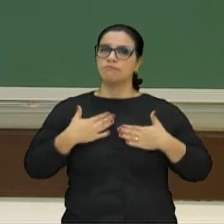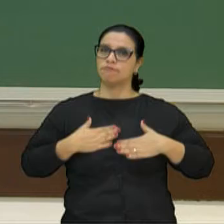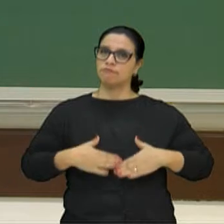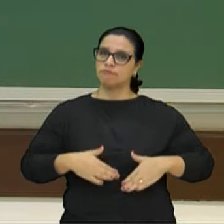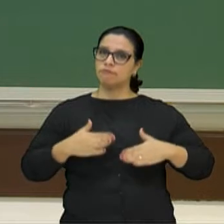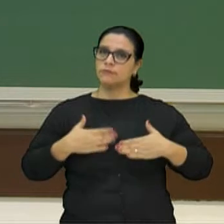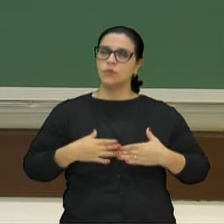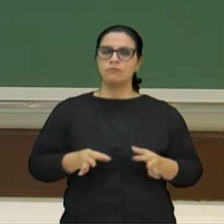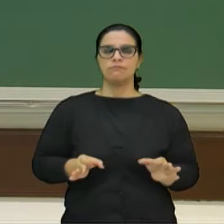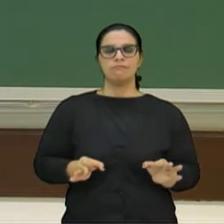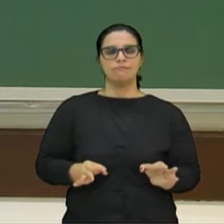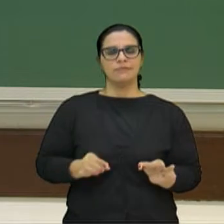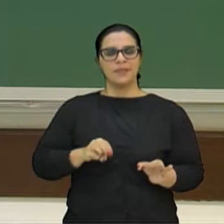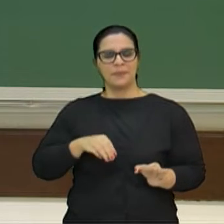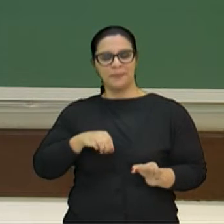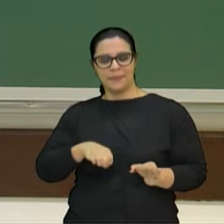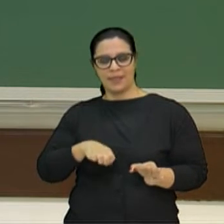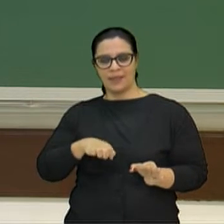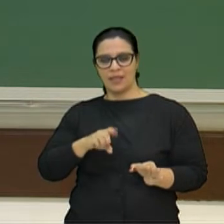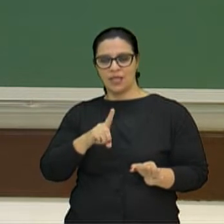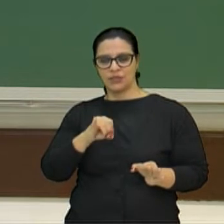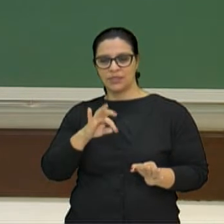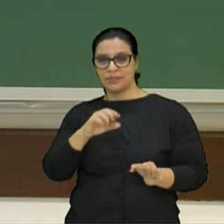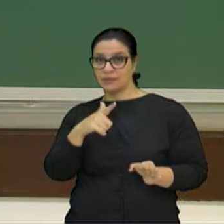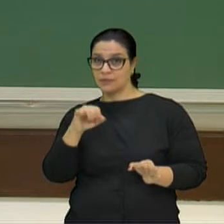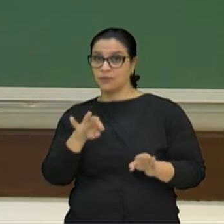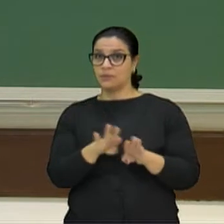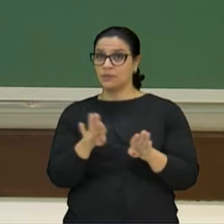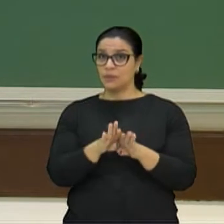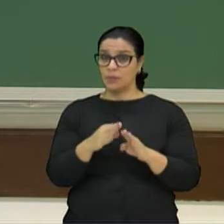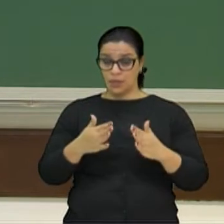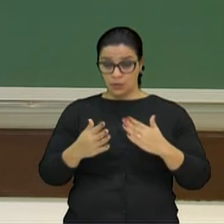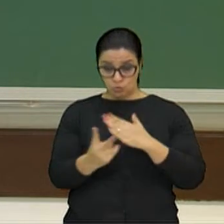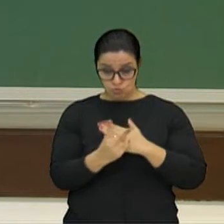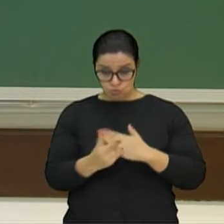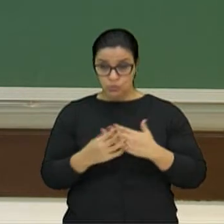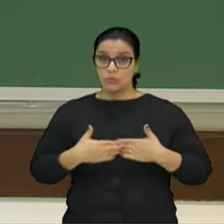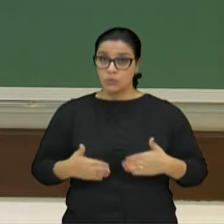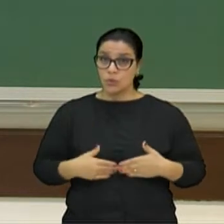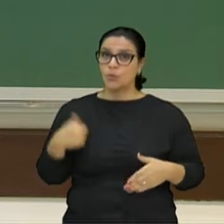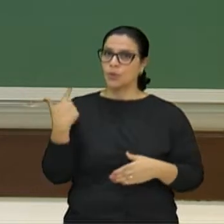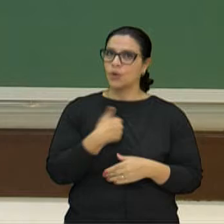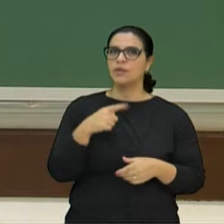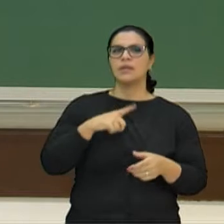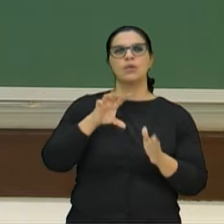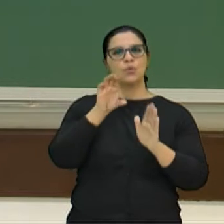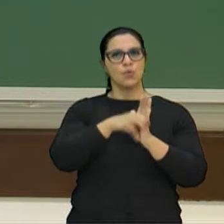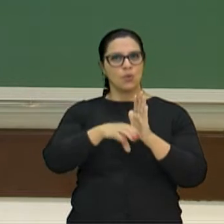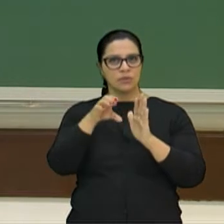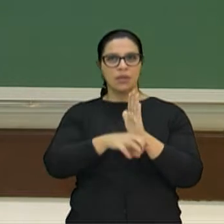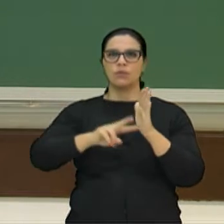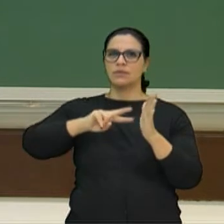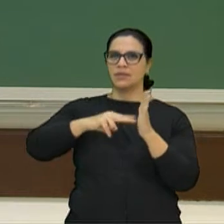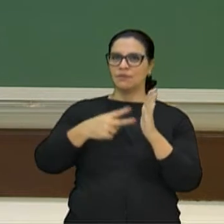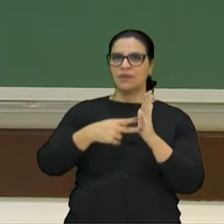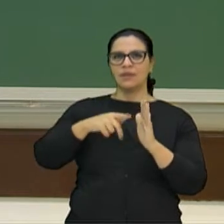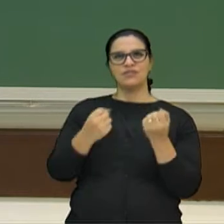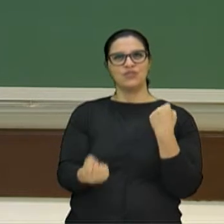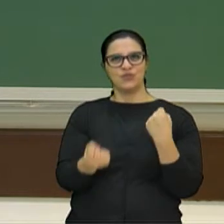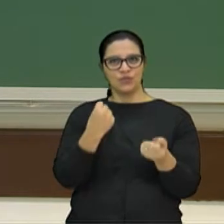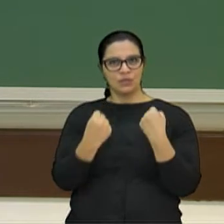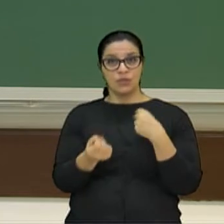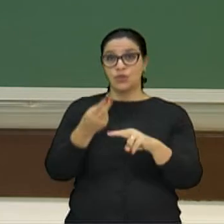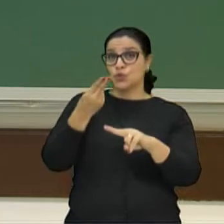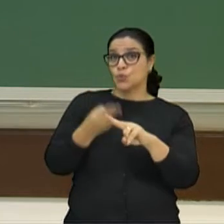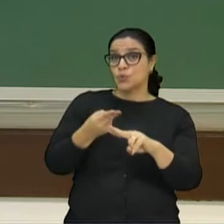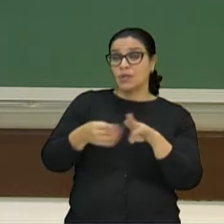de meditação. Então, isso daí trabalha a musculatura do corpo. Nós temos o quê? Temos ginástica. Aquilo também utilizado